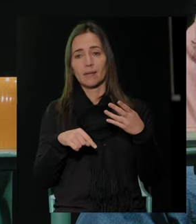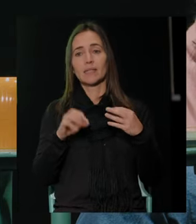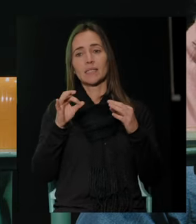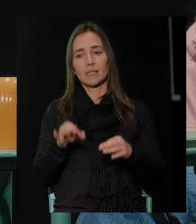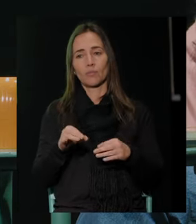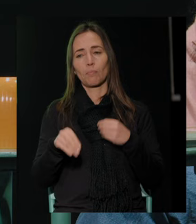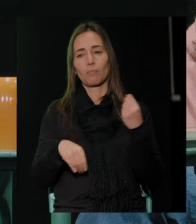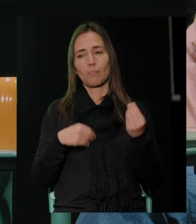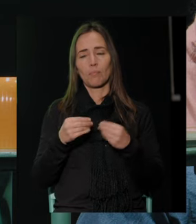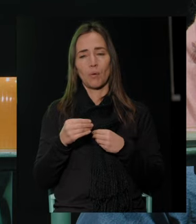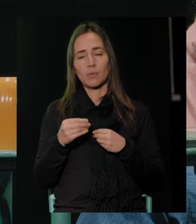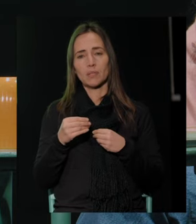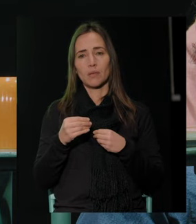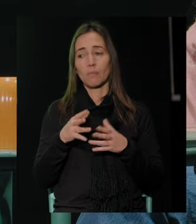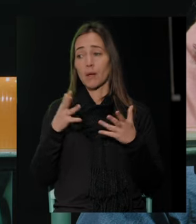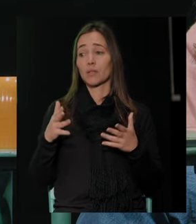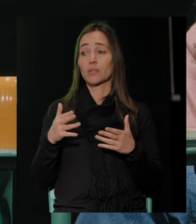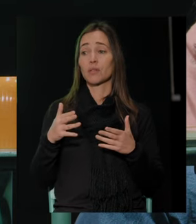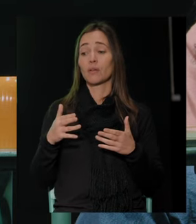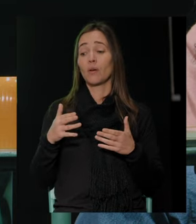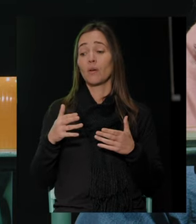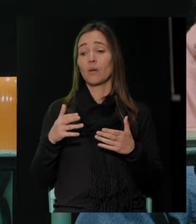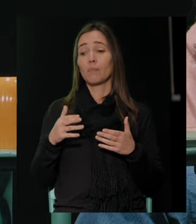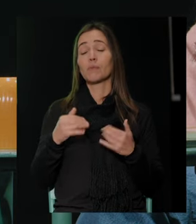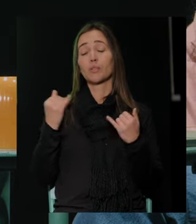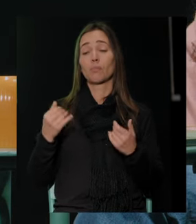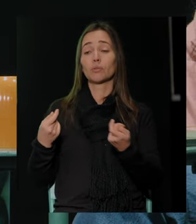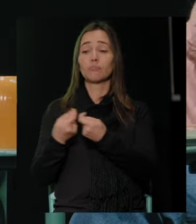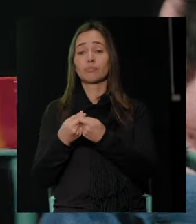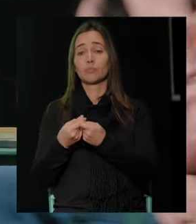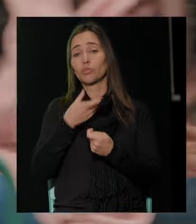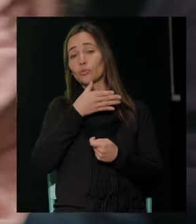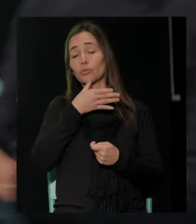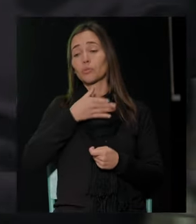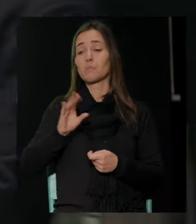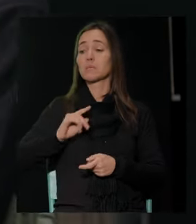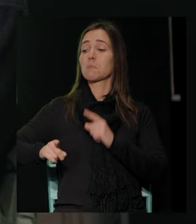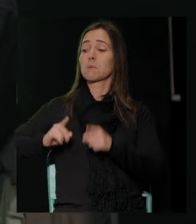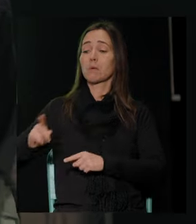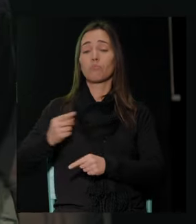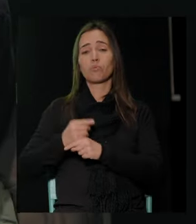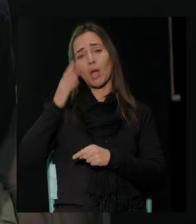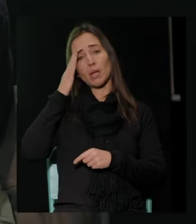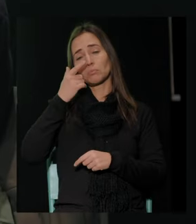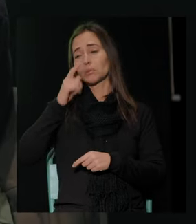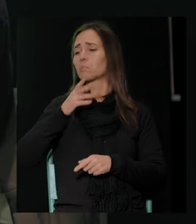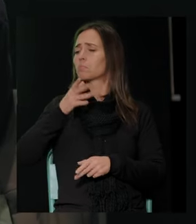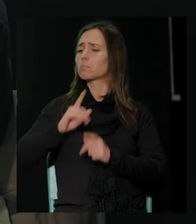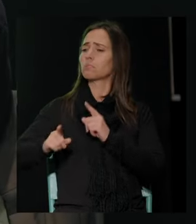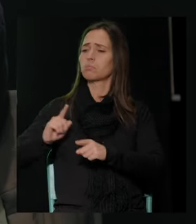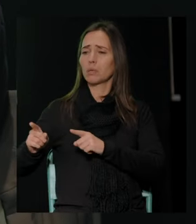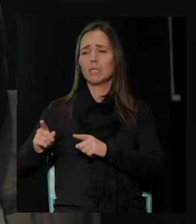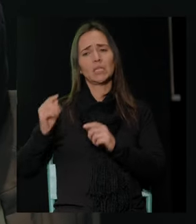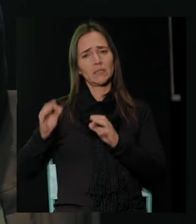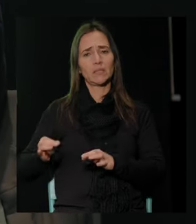certamente uma preocupação mais... E depois revêem-se nos discursos mais autoritários, não é? Porque claro, acham que um discurso autoritário é